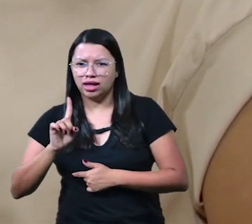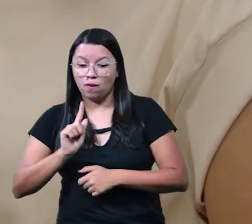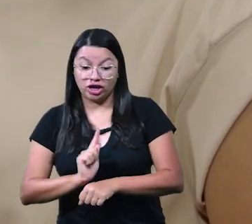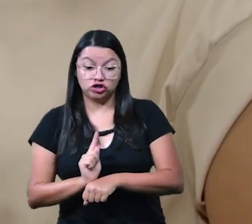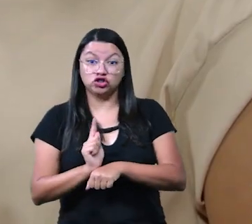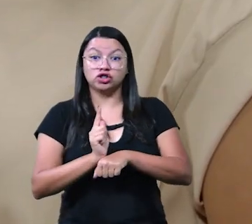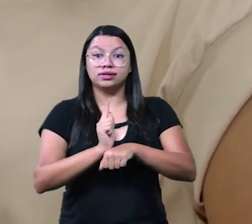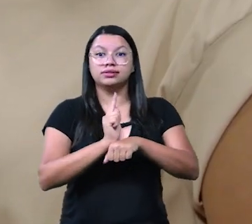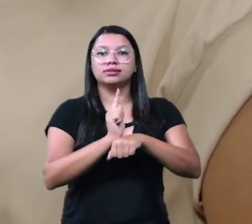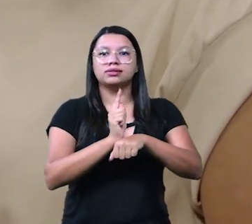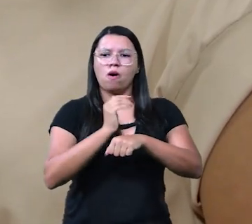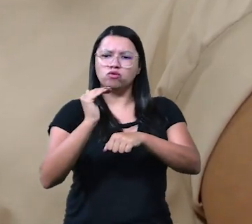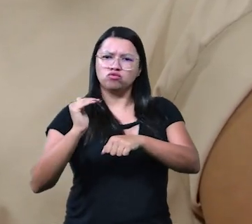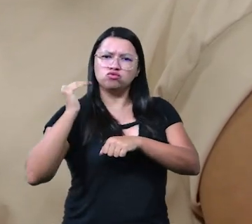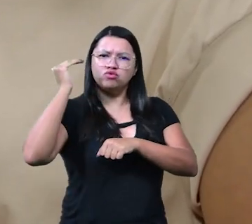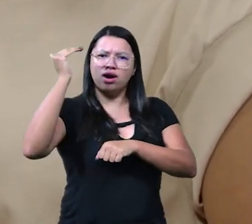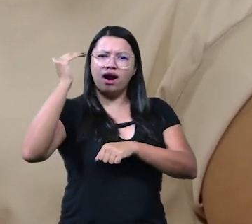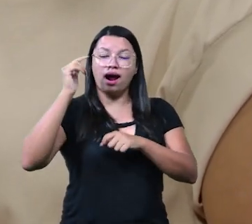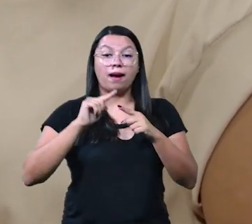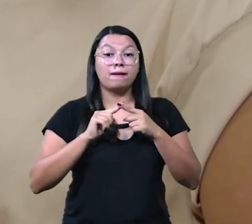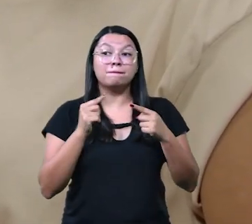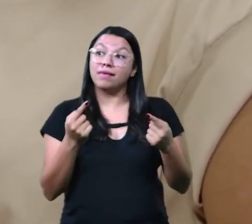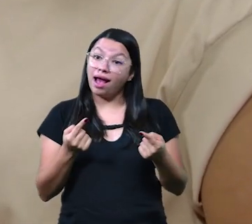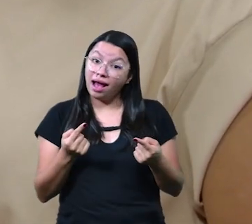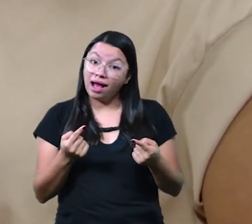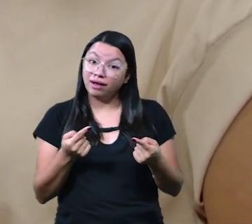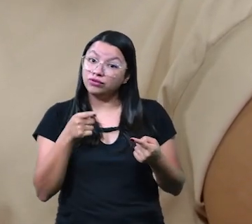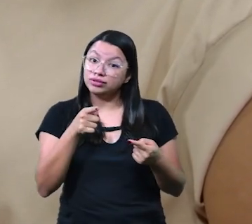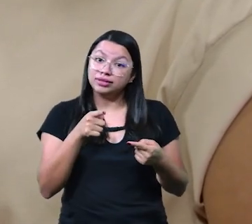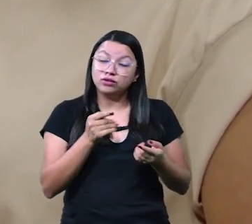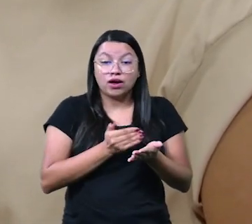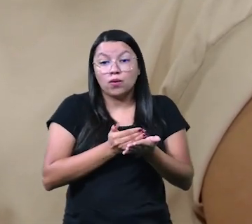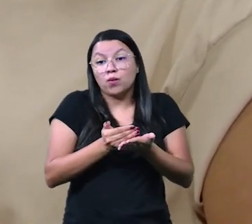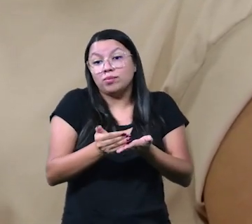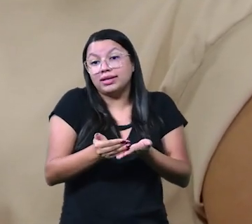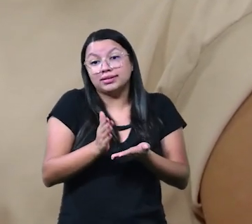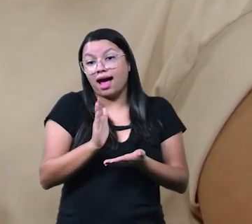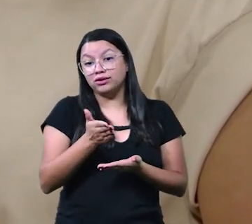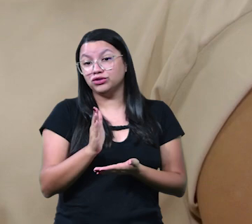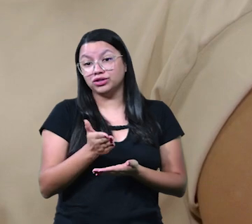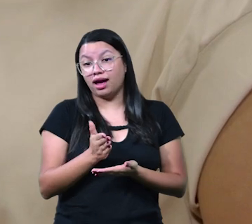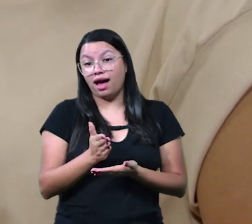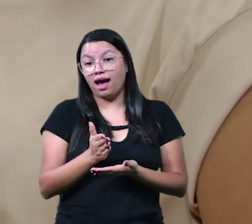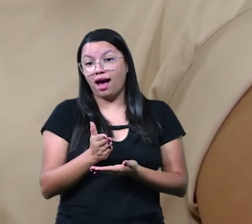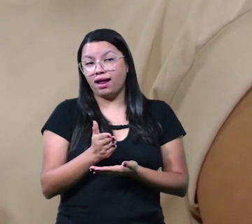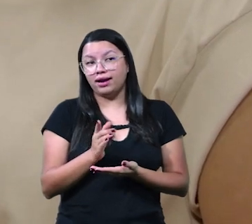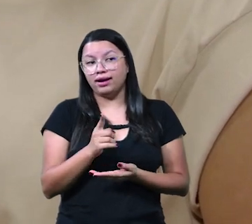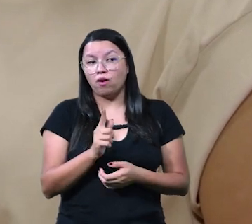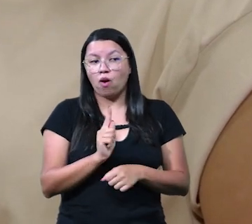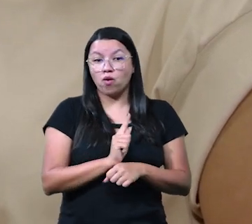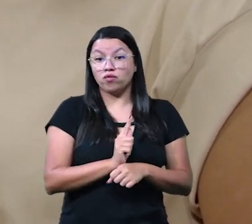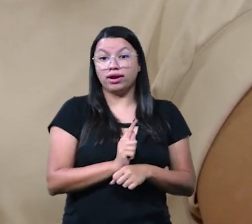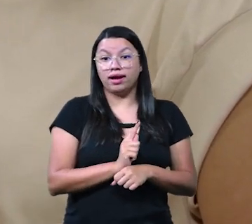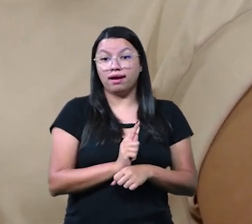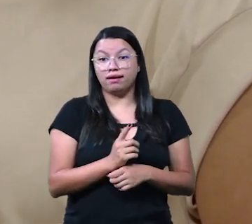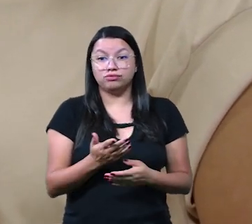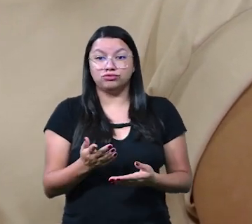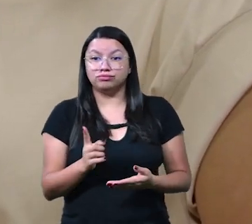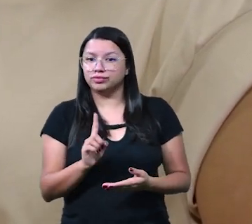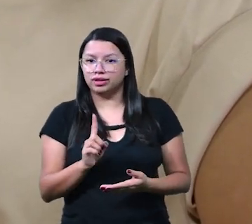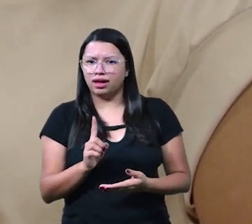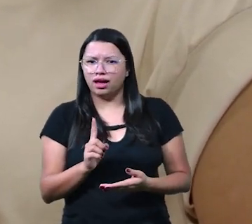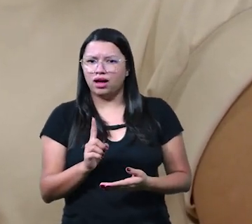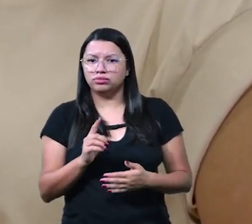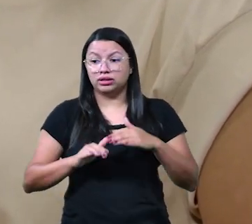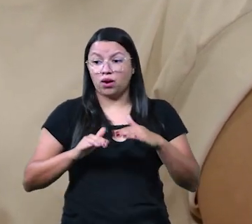superior. Mas é bem provável que você não comece como uma governanta no hotel. Você vai começar ali como uma camareira, uma supervisora de andar.